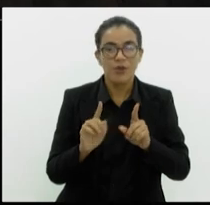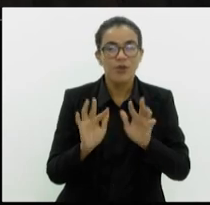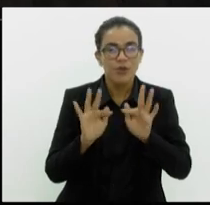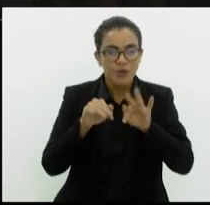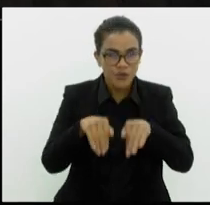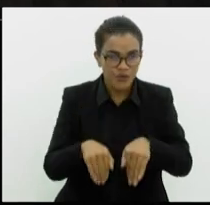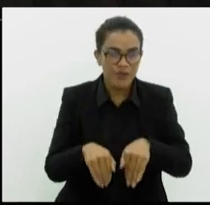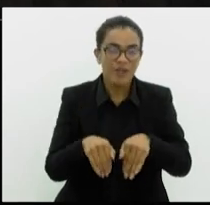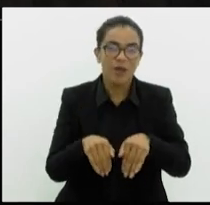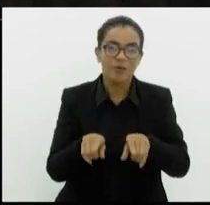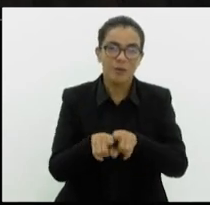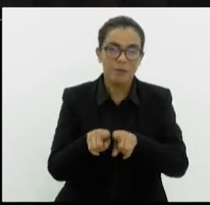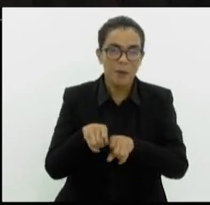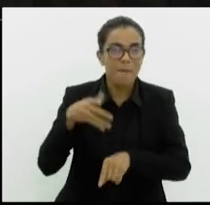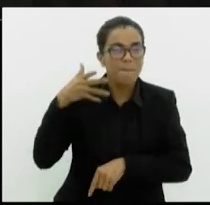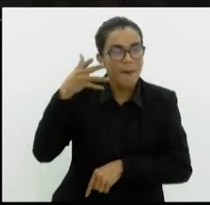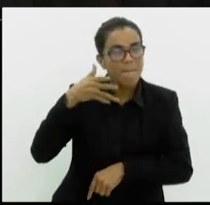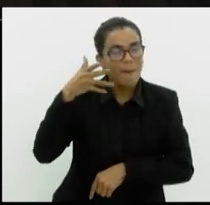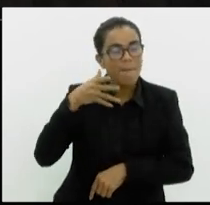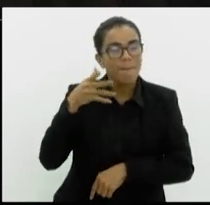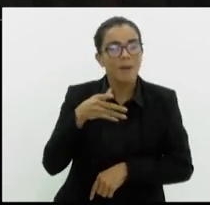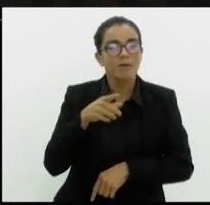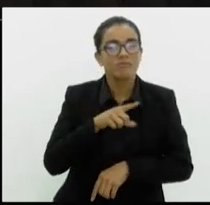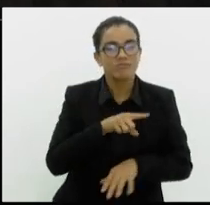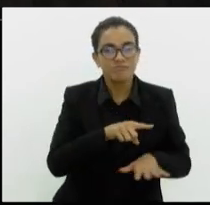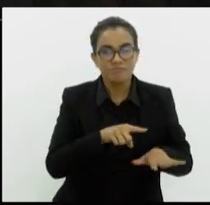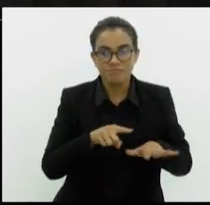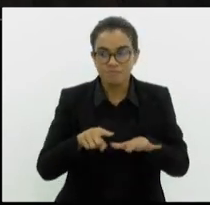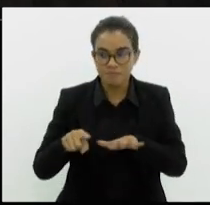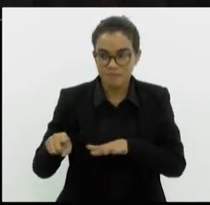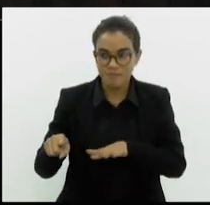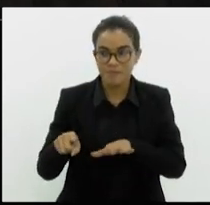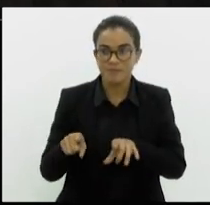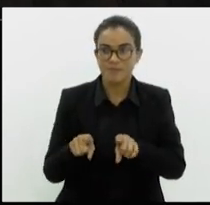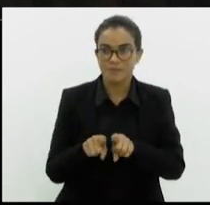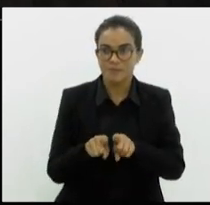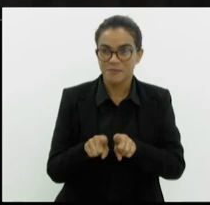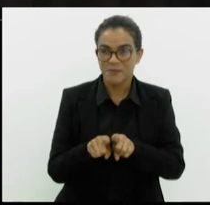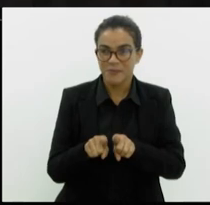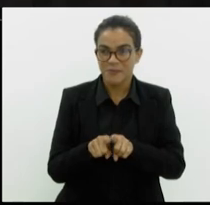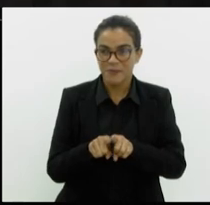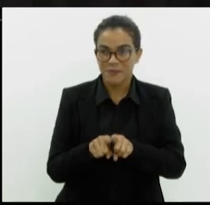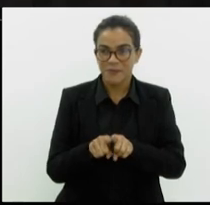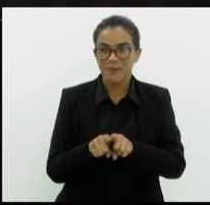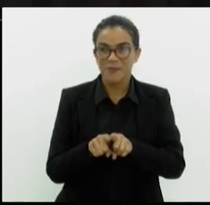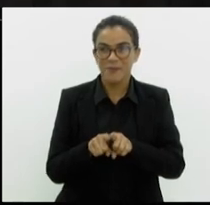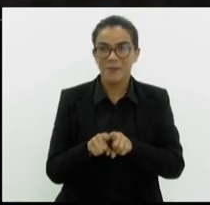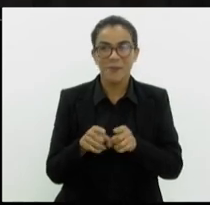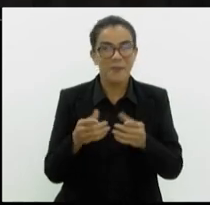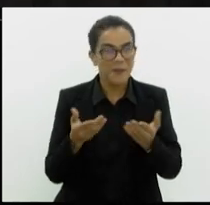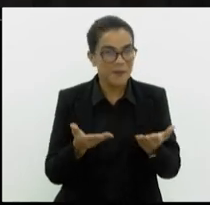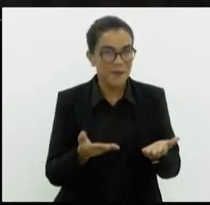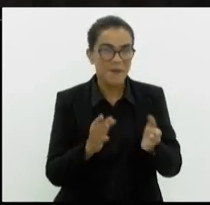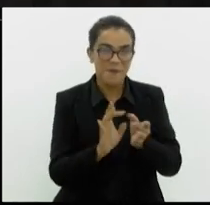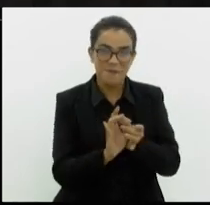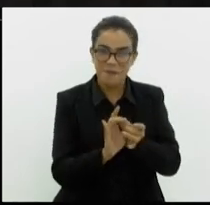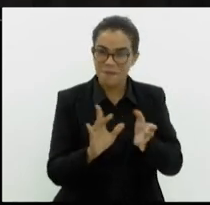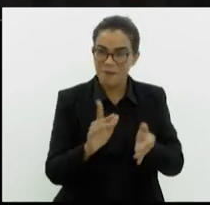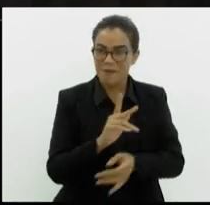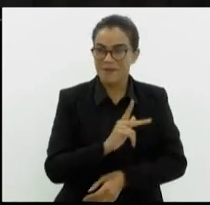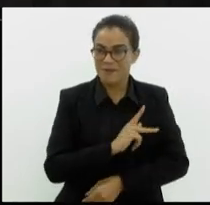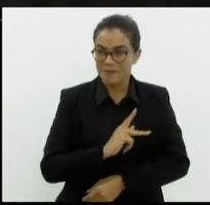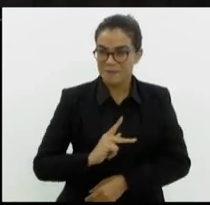em todos os outros dias, se assim o comandante-geral das Forças Desarmadas me permitir,